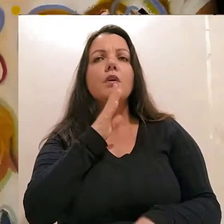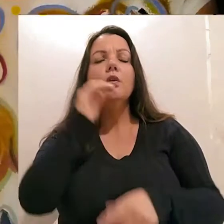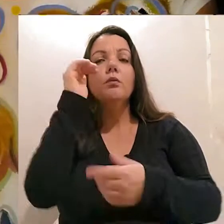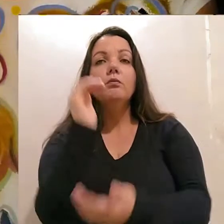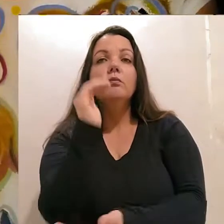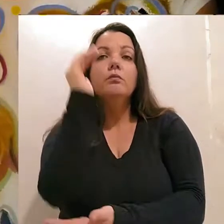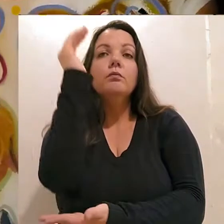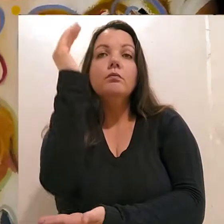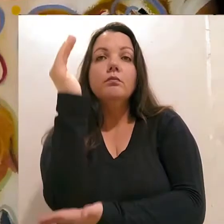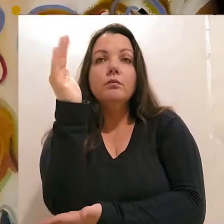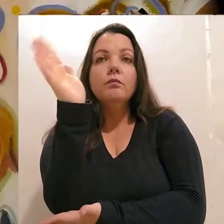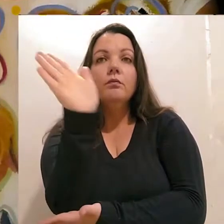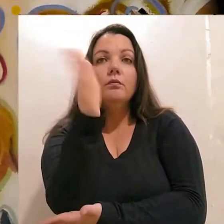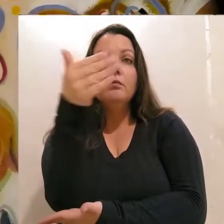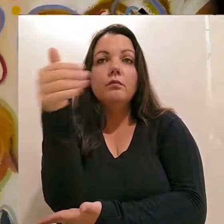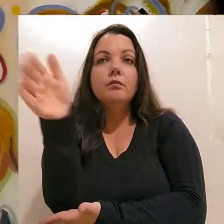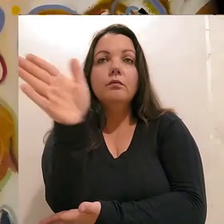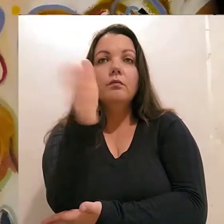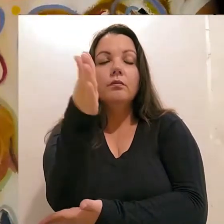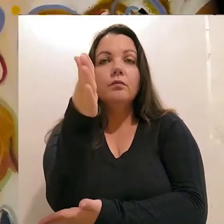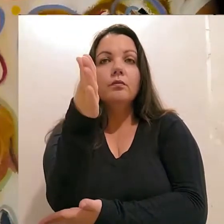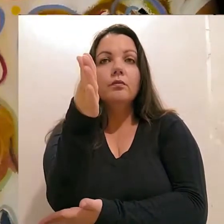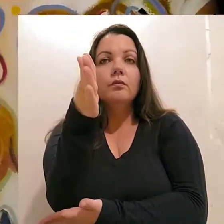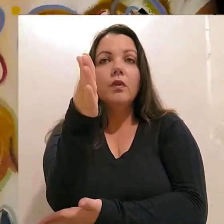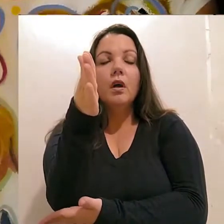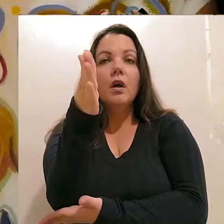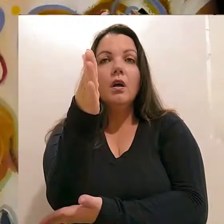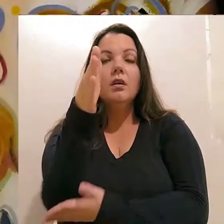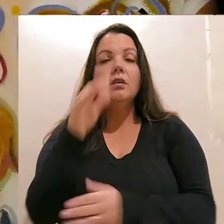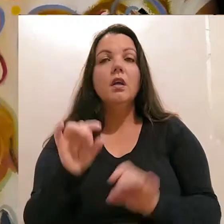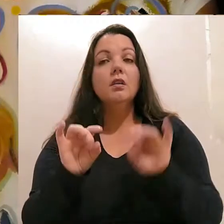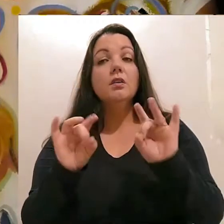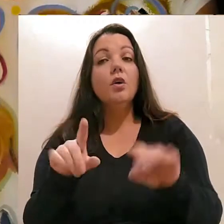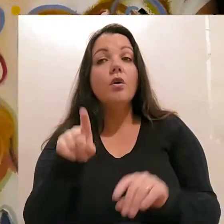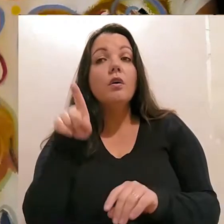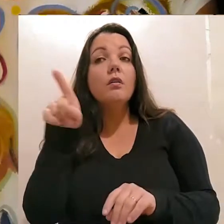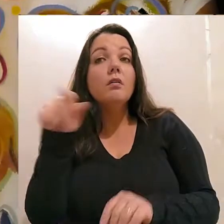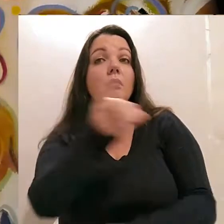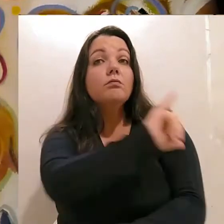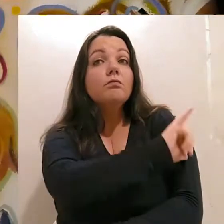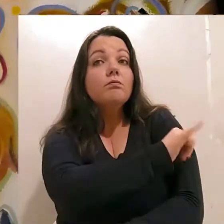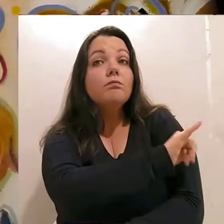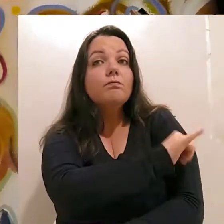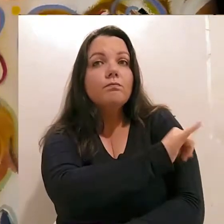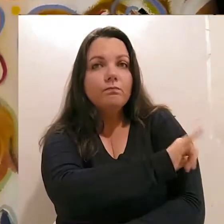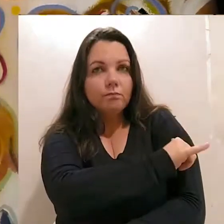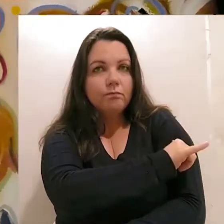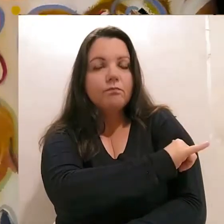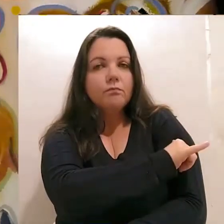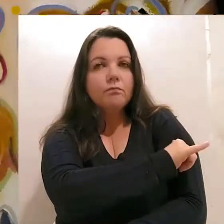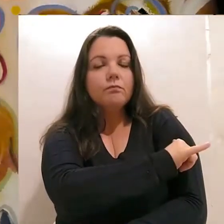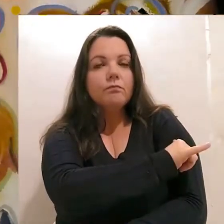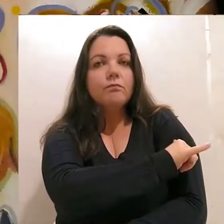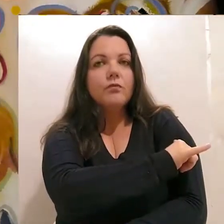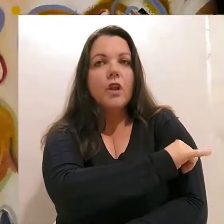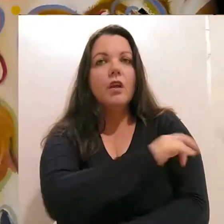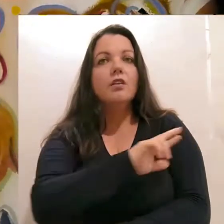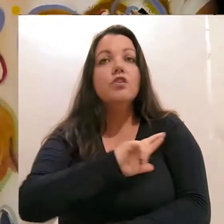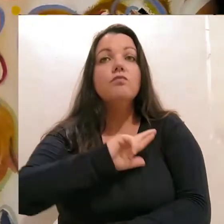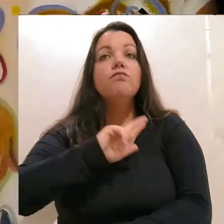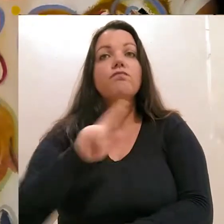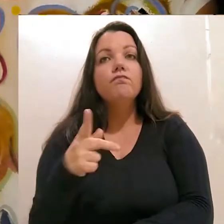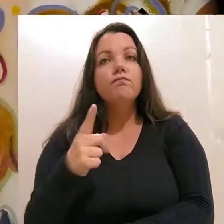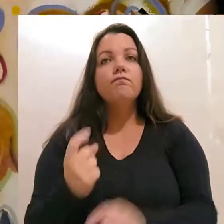mas para não se confundir né Isso é mais na região do Rio de Janeiro mesmo né para não se confundir com uma